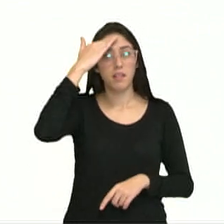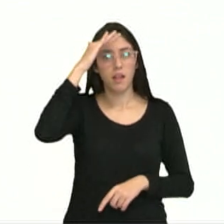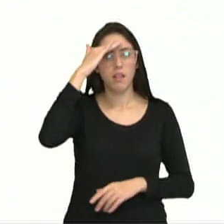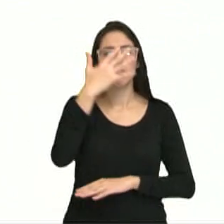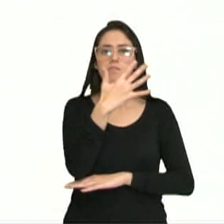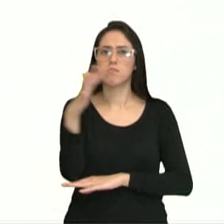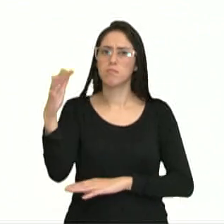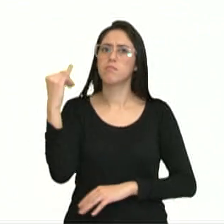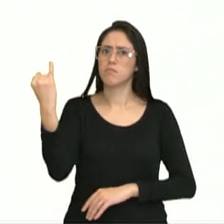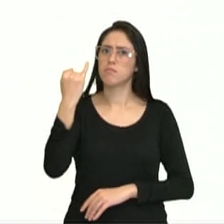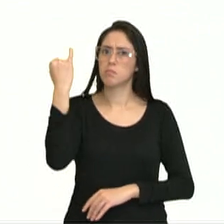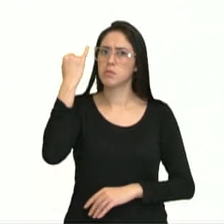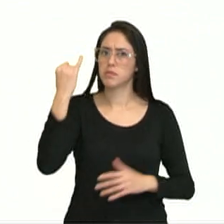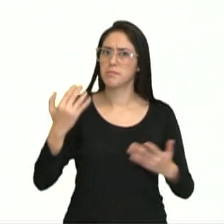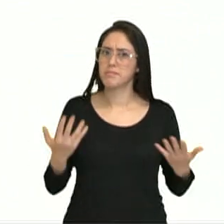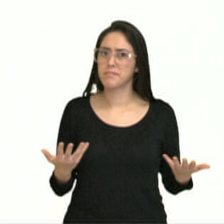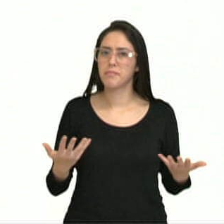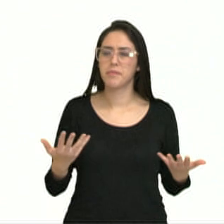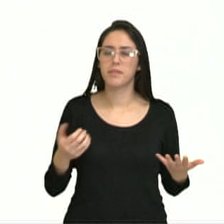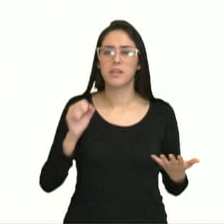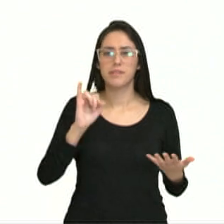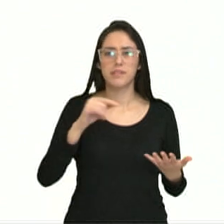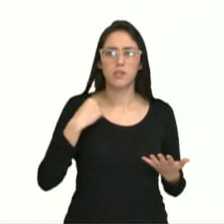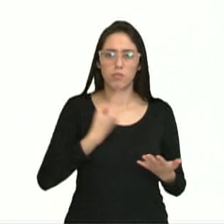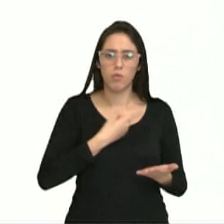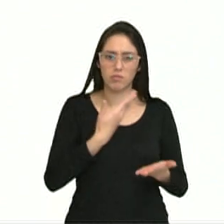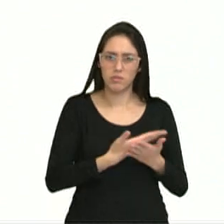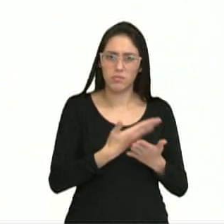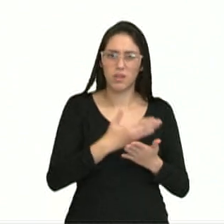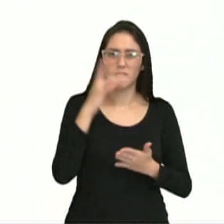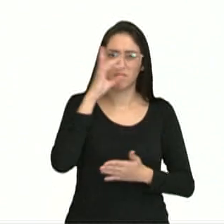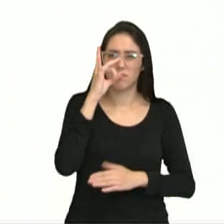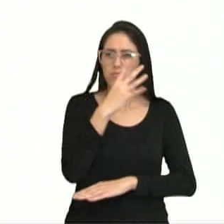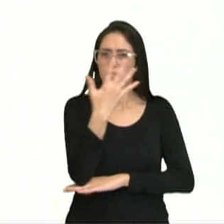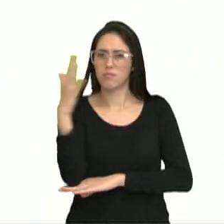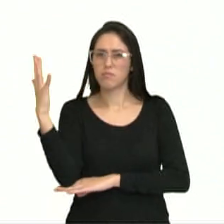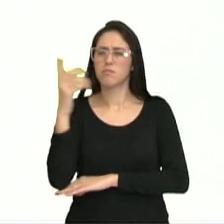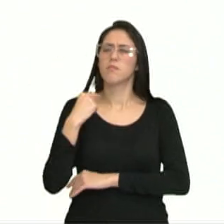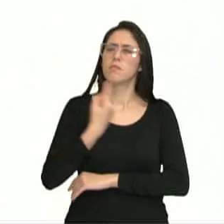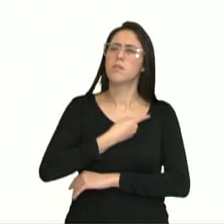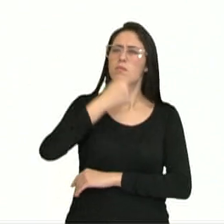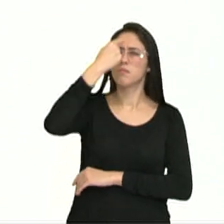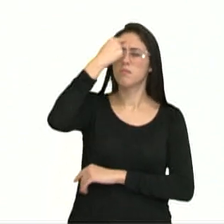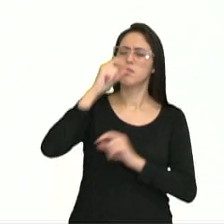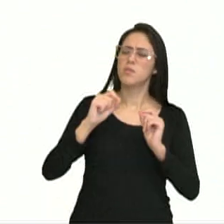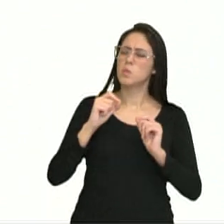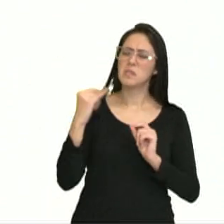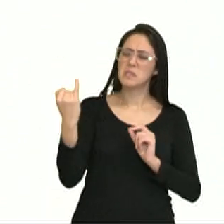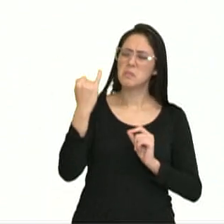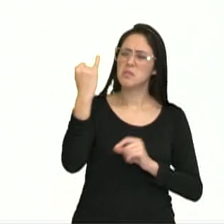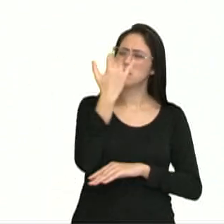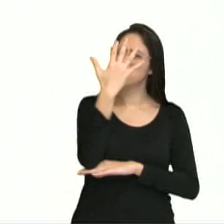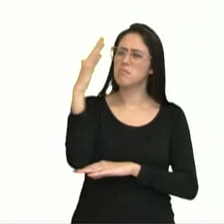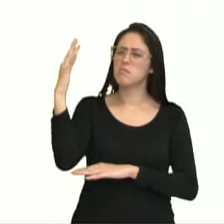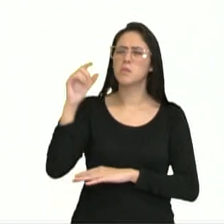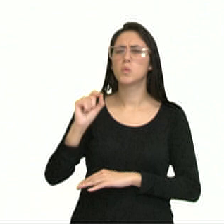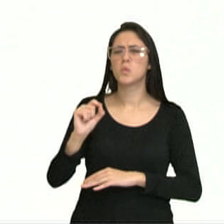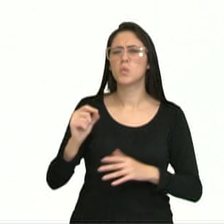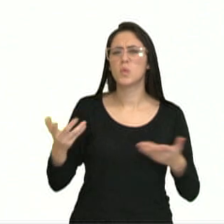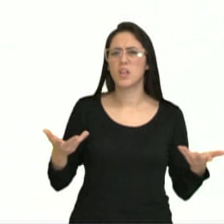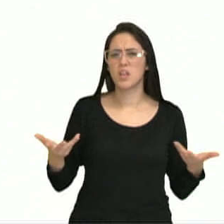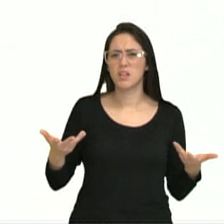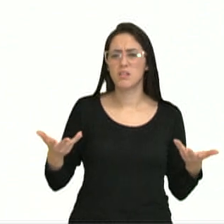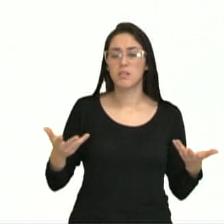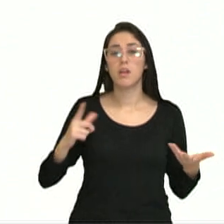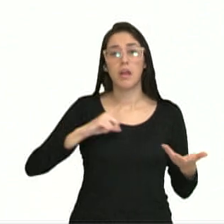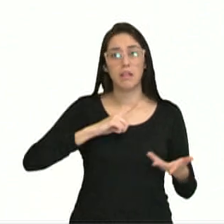da biodiversidade. Então, sempre que a gente estuda a vegetação, você percebe assim, qual é a importância da vegetação para o lugar? Então, as